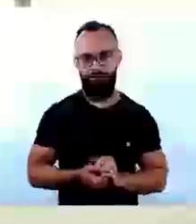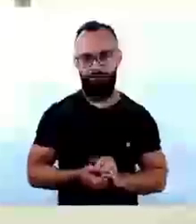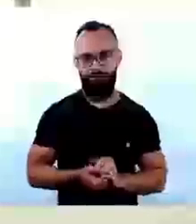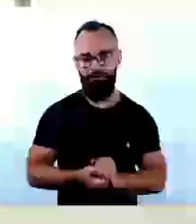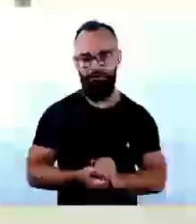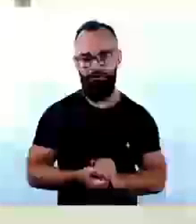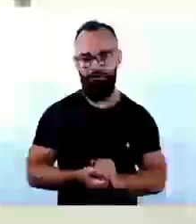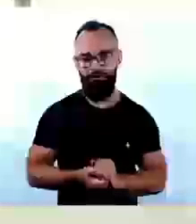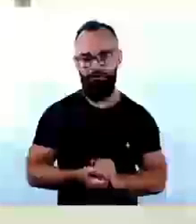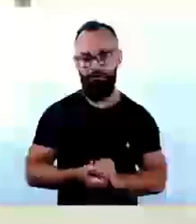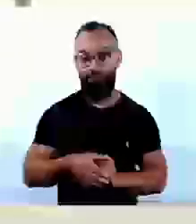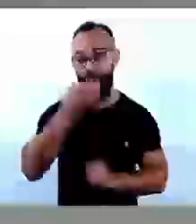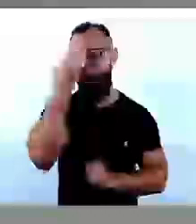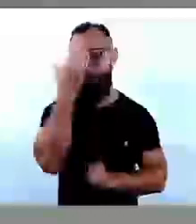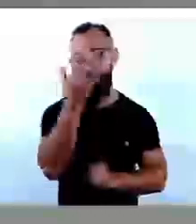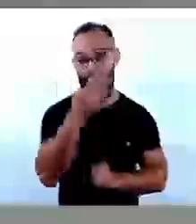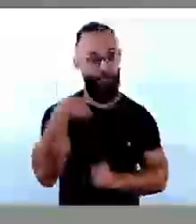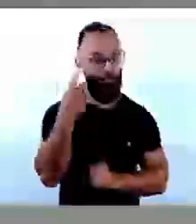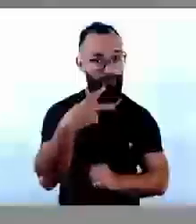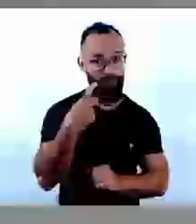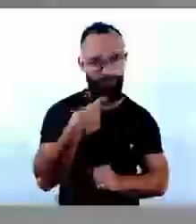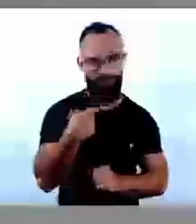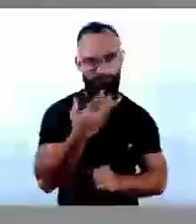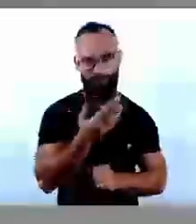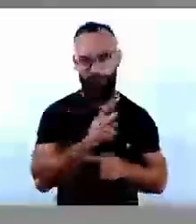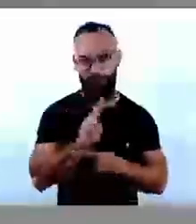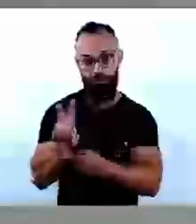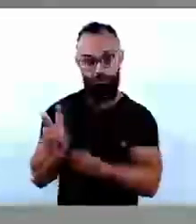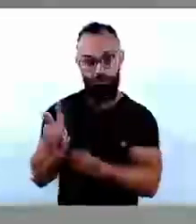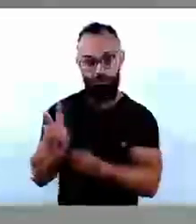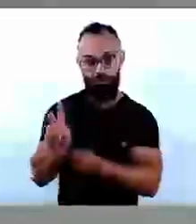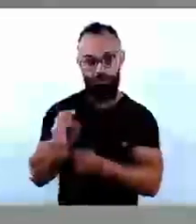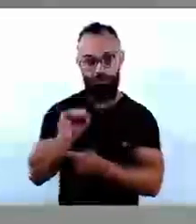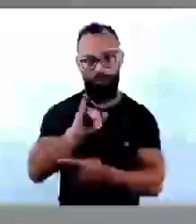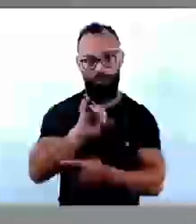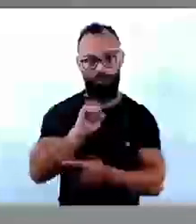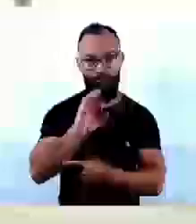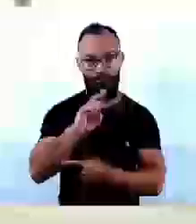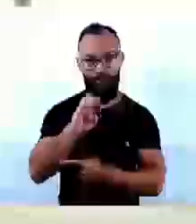Obrigado Vereador Lucas Vou conceder uma parte também o vereador Israel